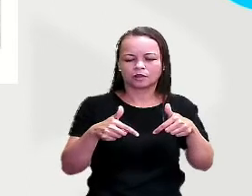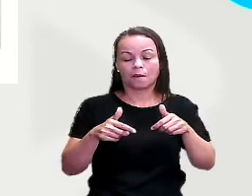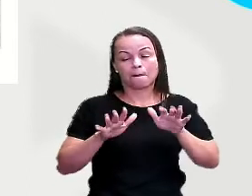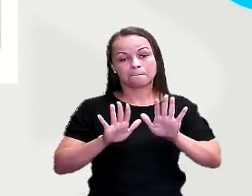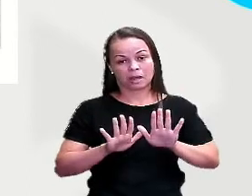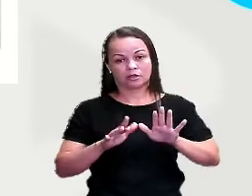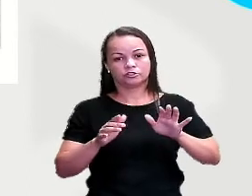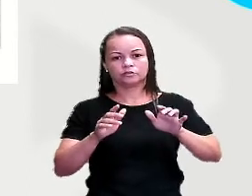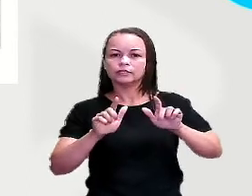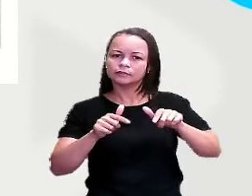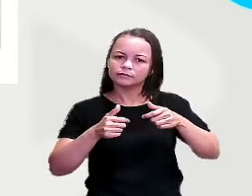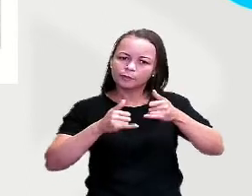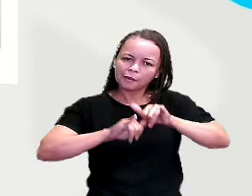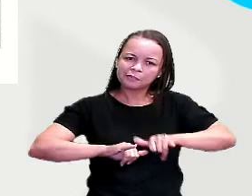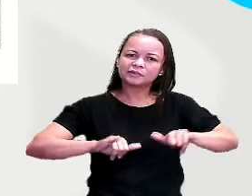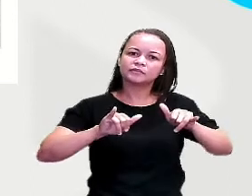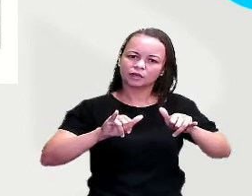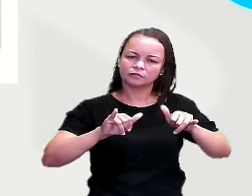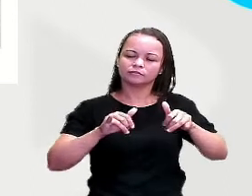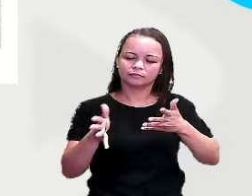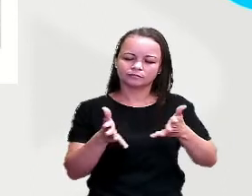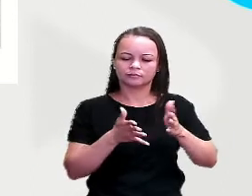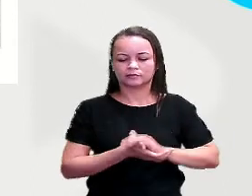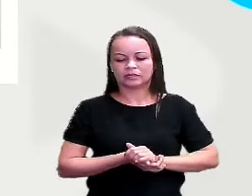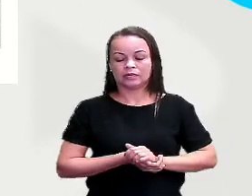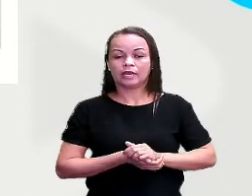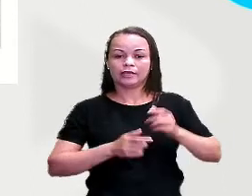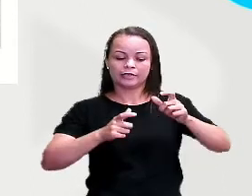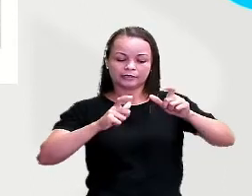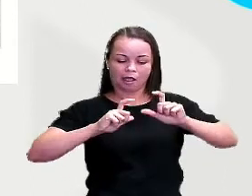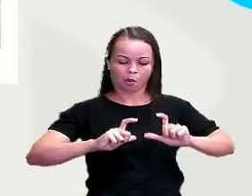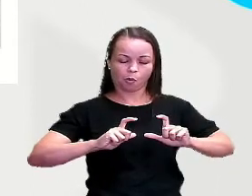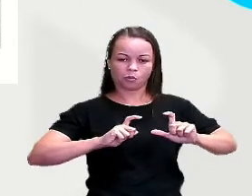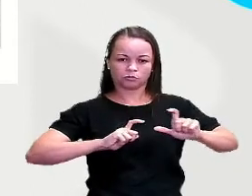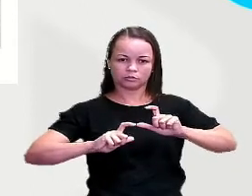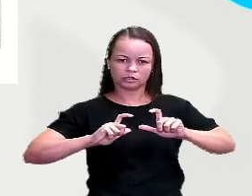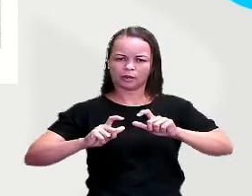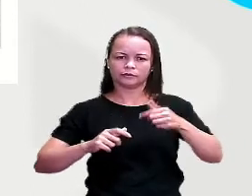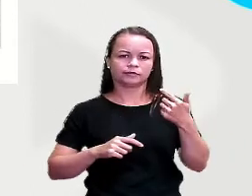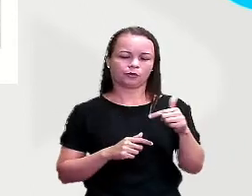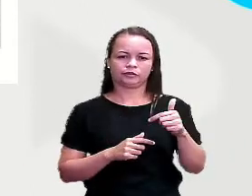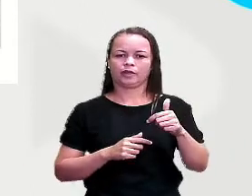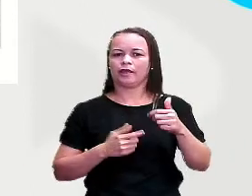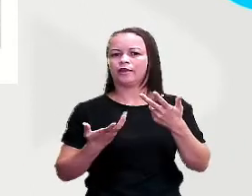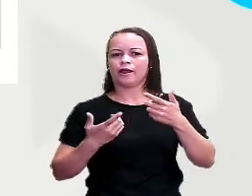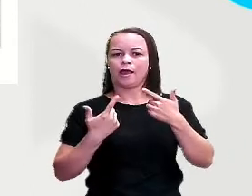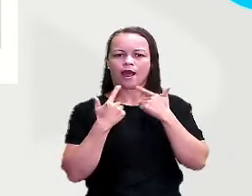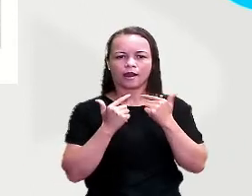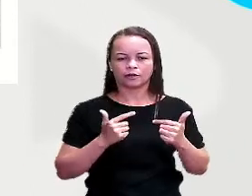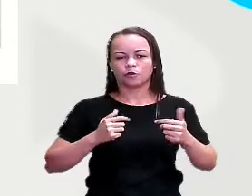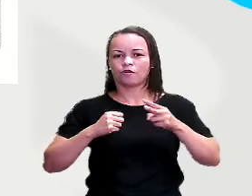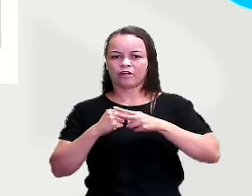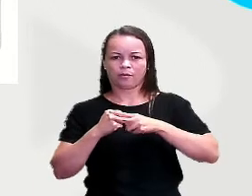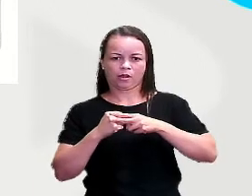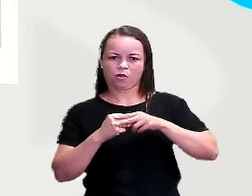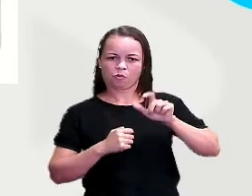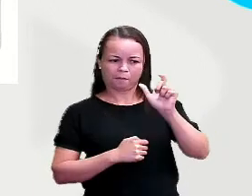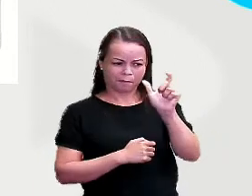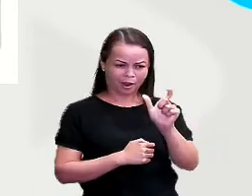passou a mensagem. E na última, não temos a presença da linguagem verbal, ou seja, não utilizou-se